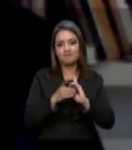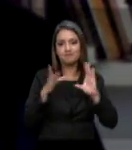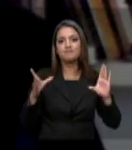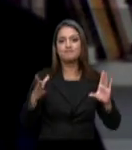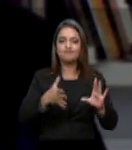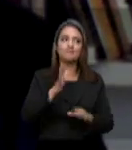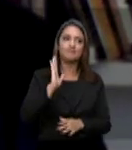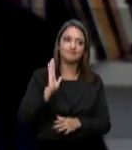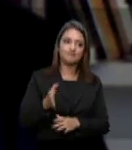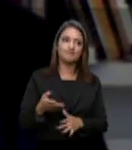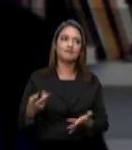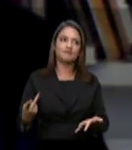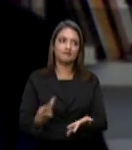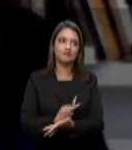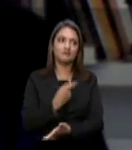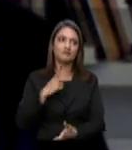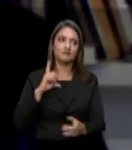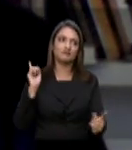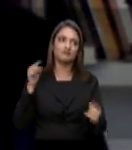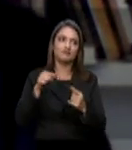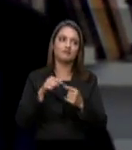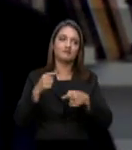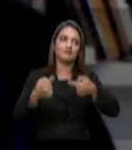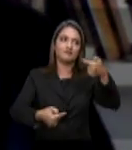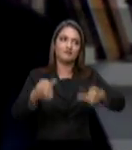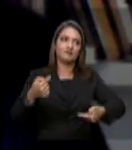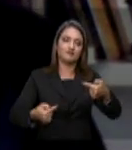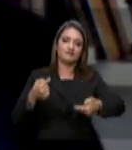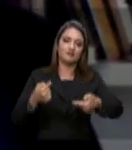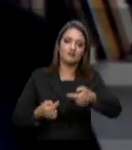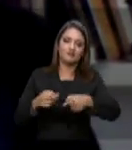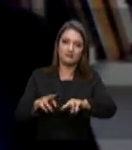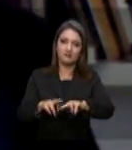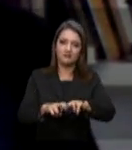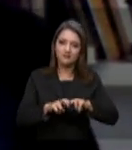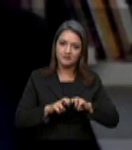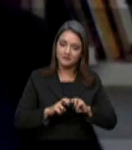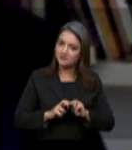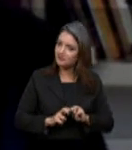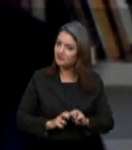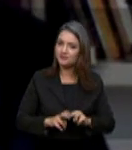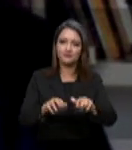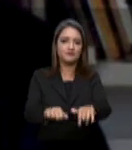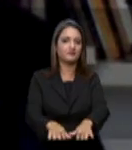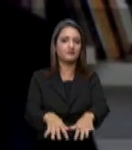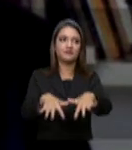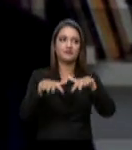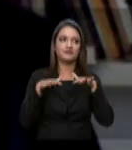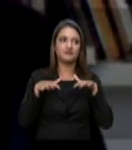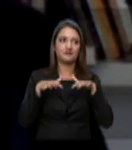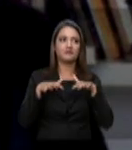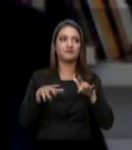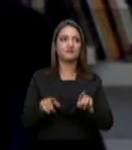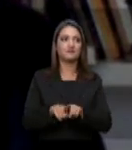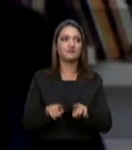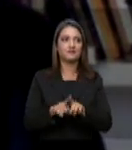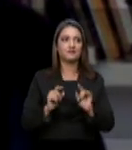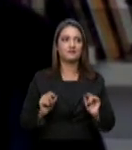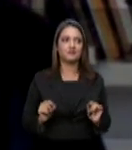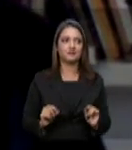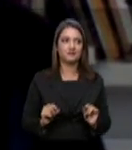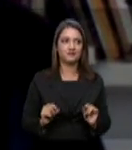já foi objeto de deliberação o parte do plenário e também